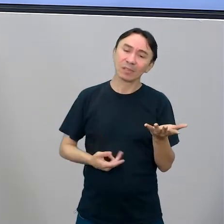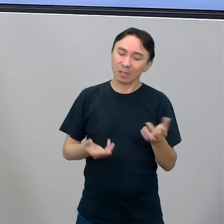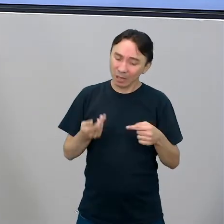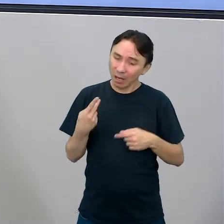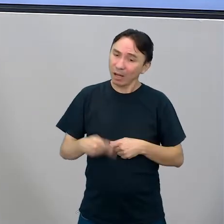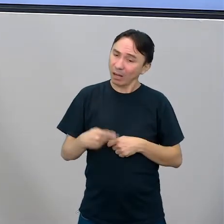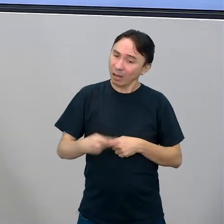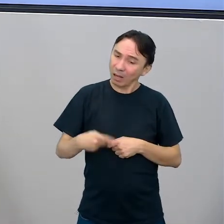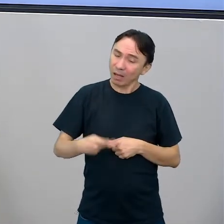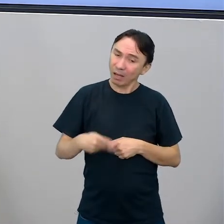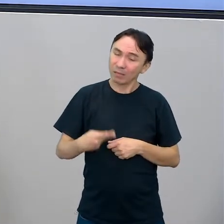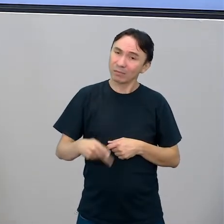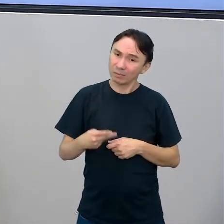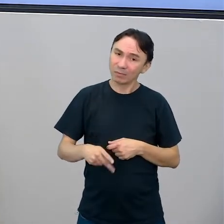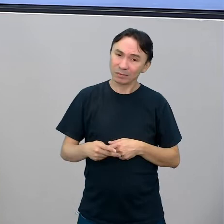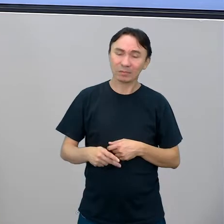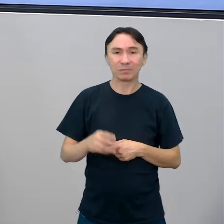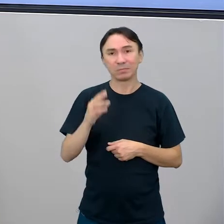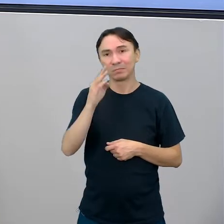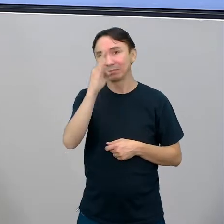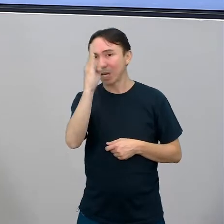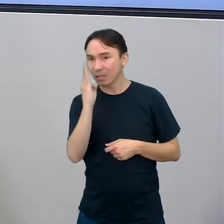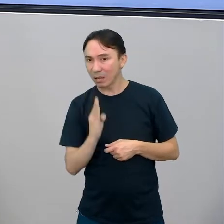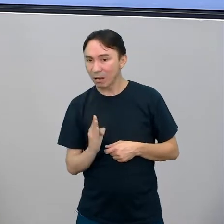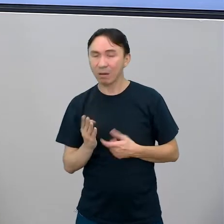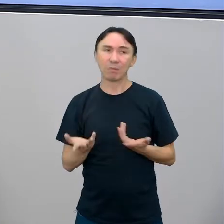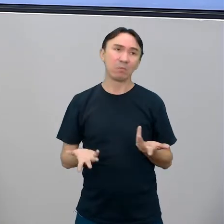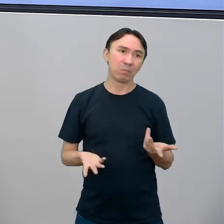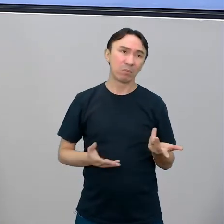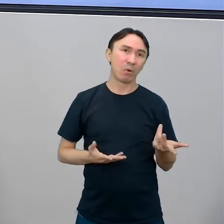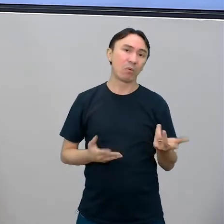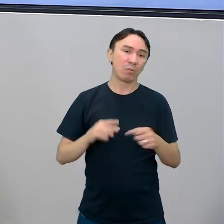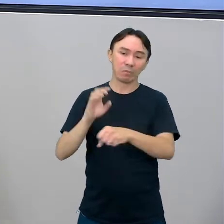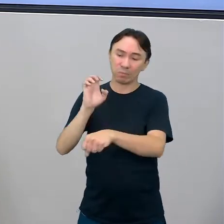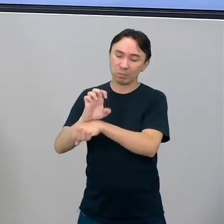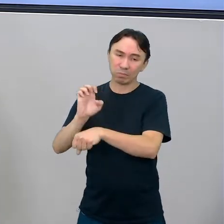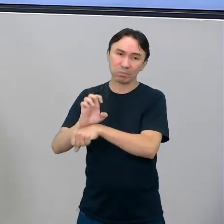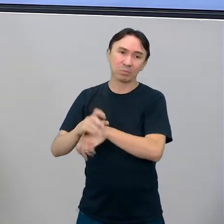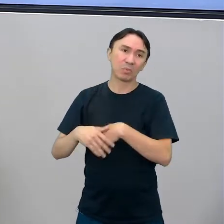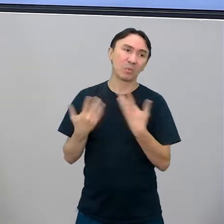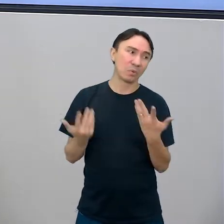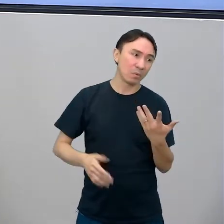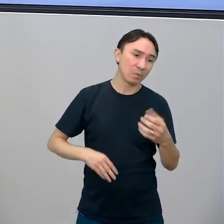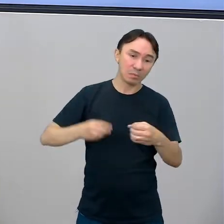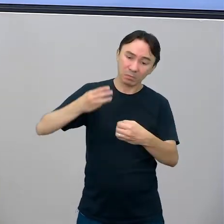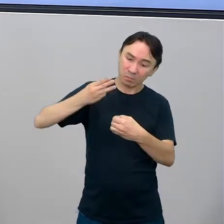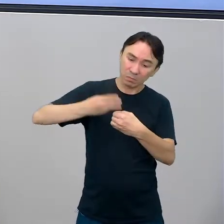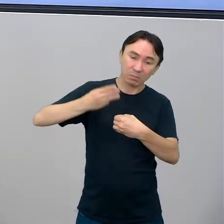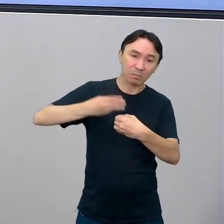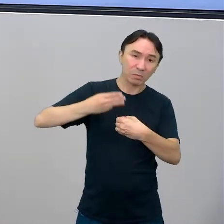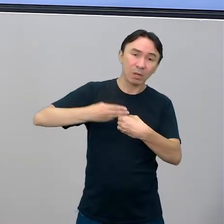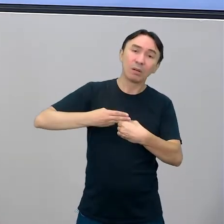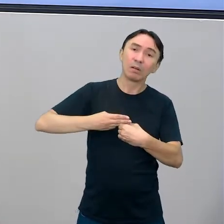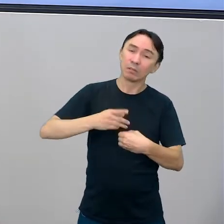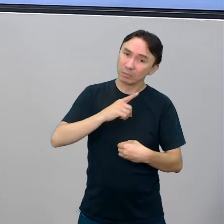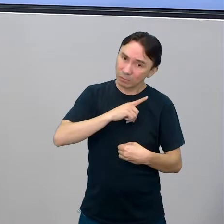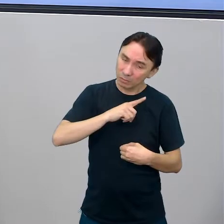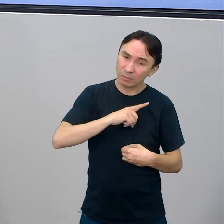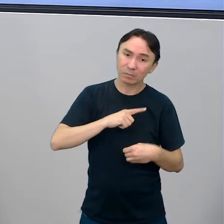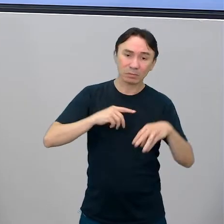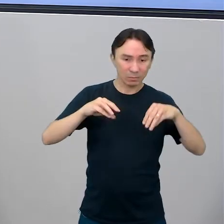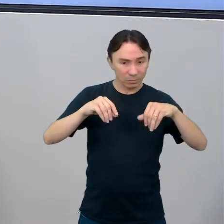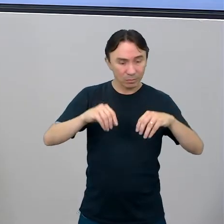nosso território, seja ele estadual, municipal ou até nacional, como vamos ver